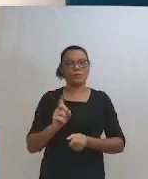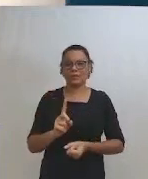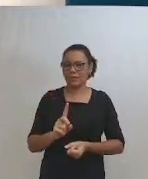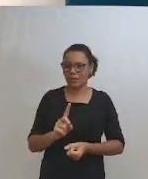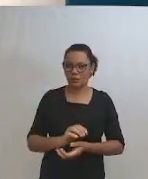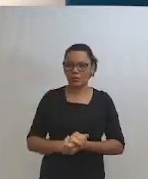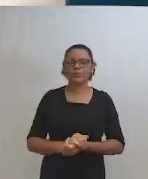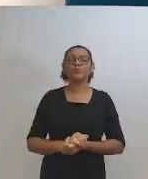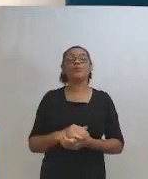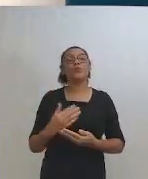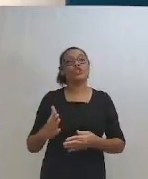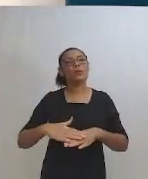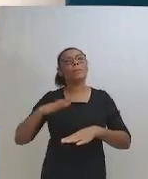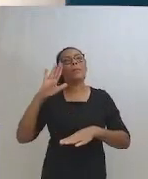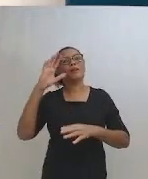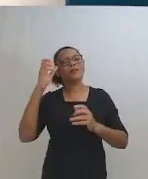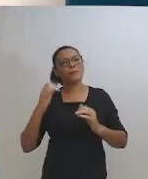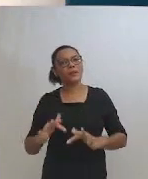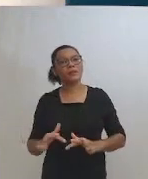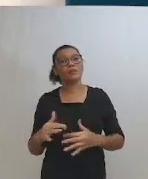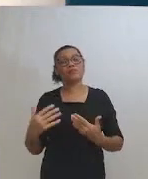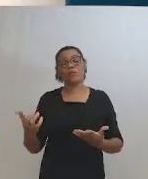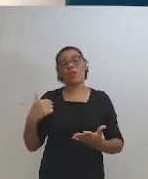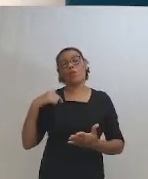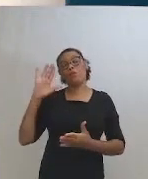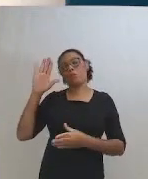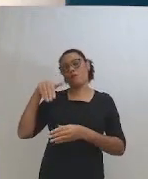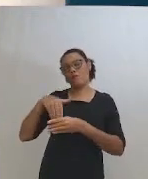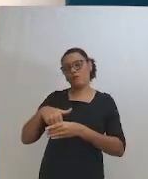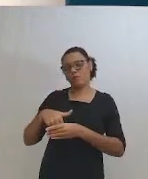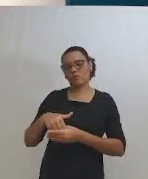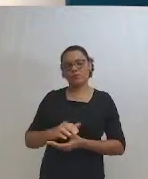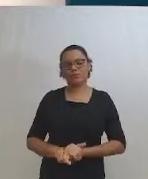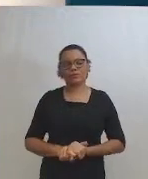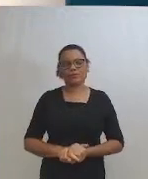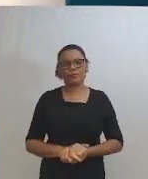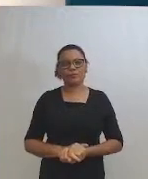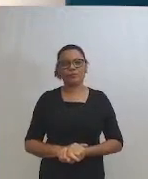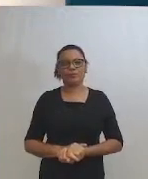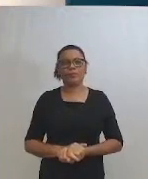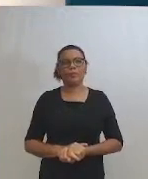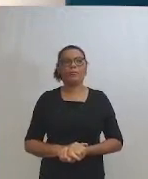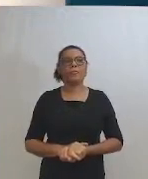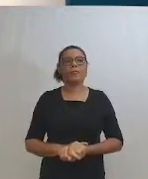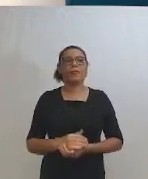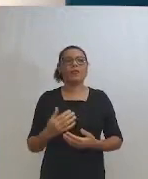agravo interposto. Com o voto, senhor presidente. Senhor presidente, o senhor me permite só